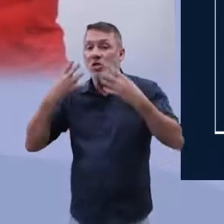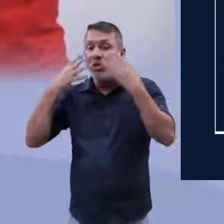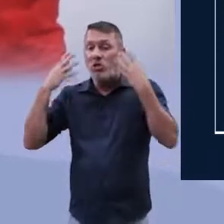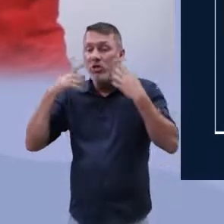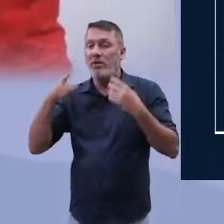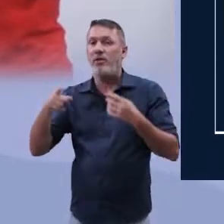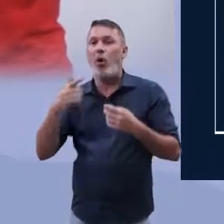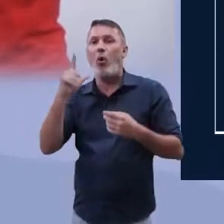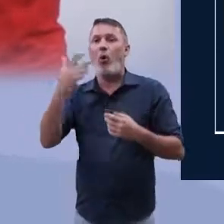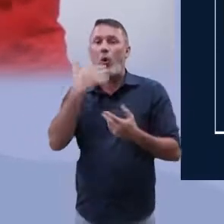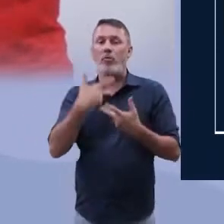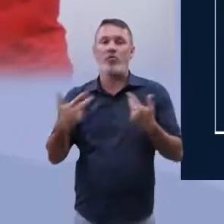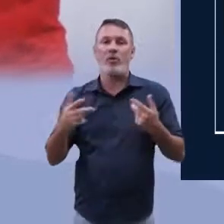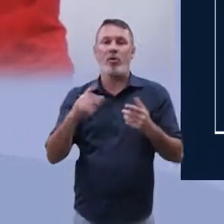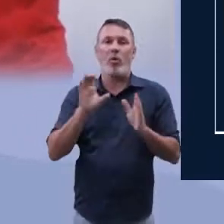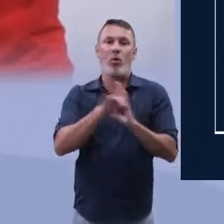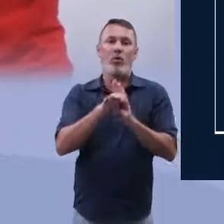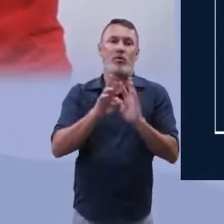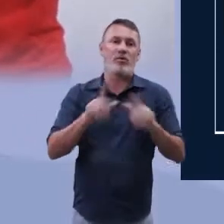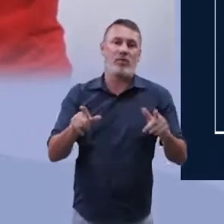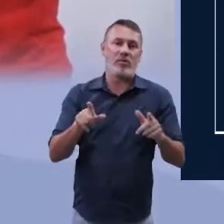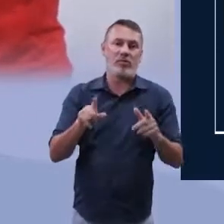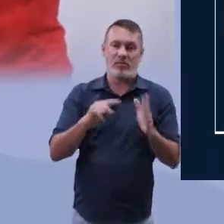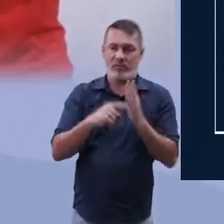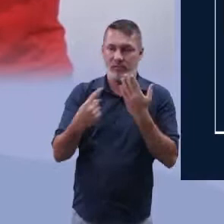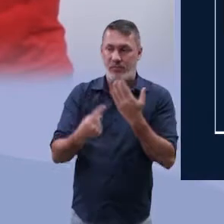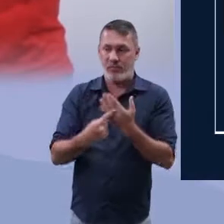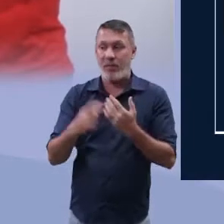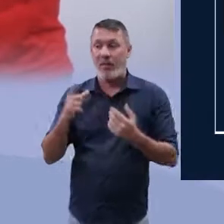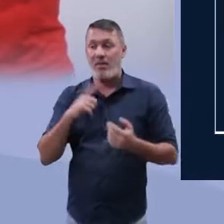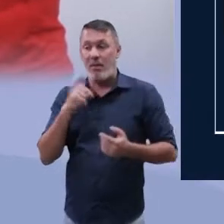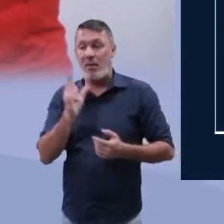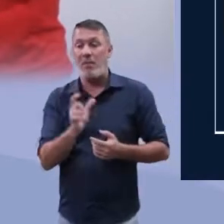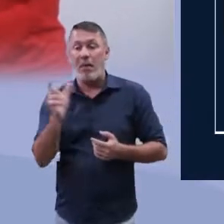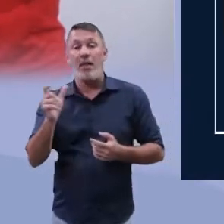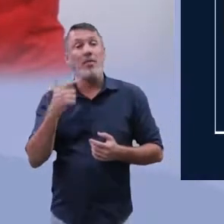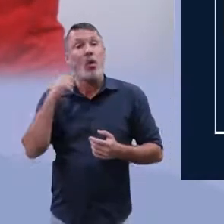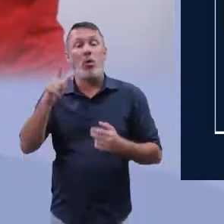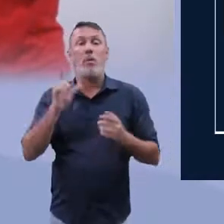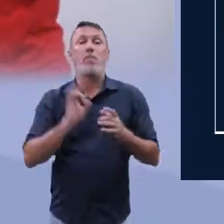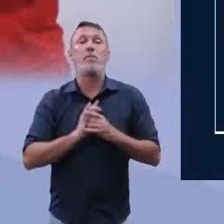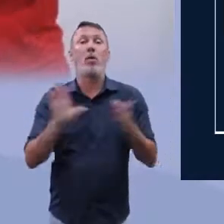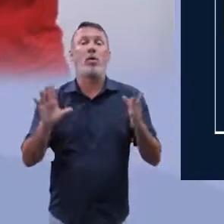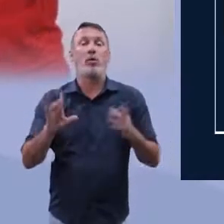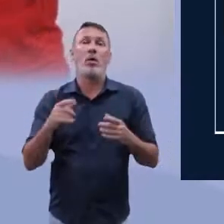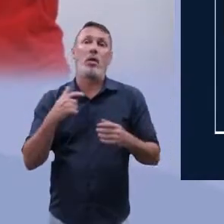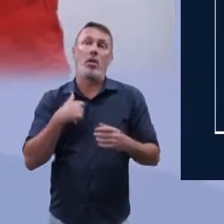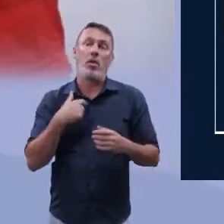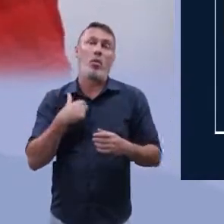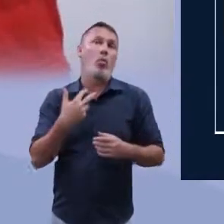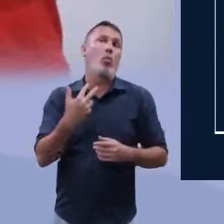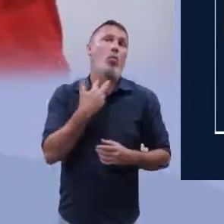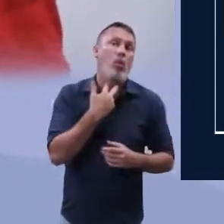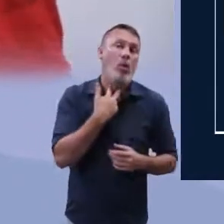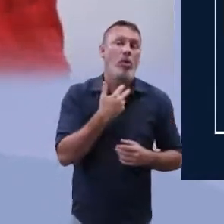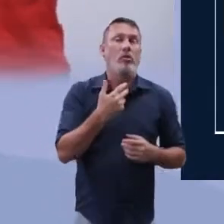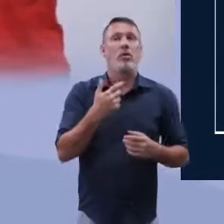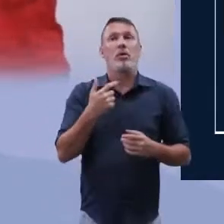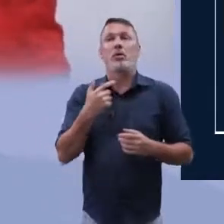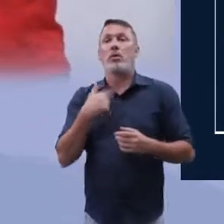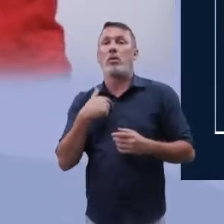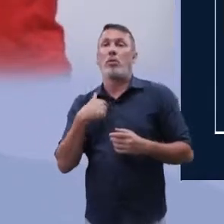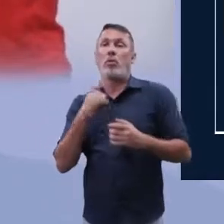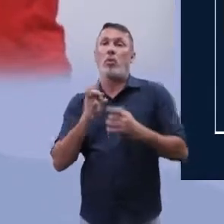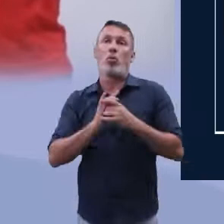entendeu como dar comida. Esse couldn't, então, ele é o de poder. Eu não poderia comer